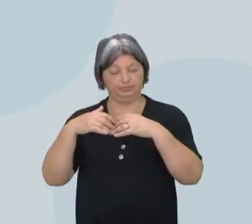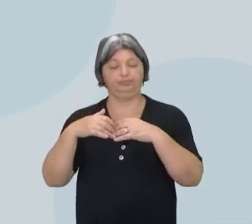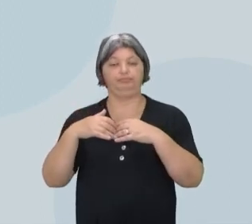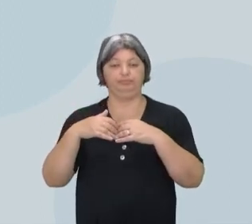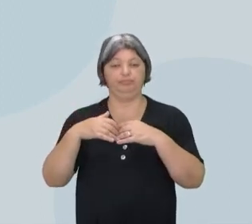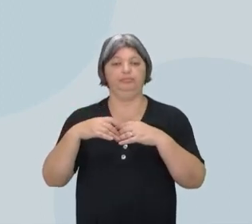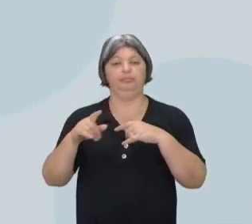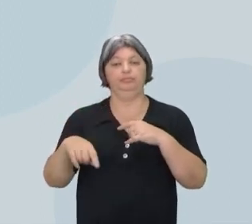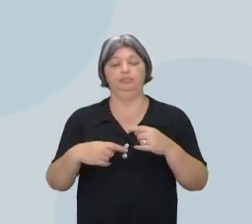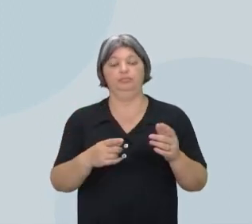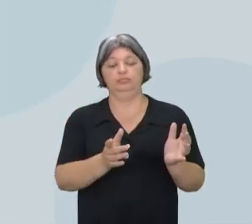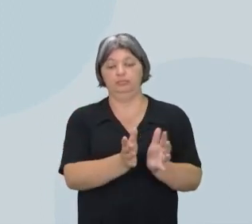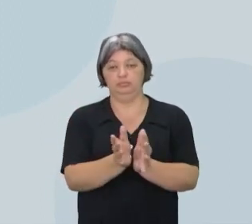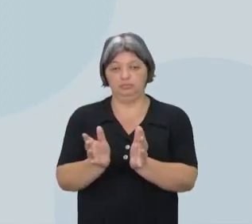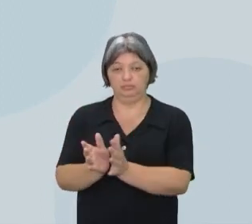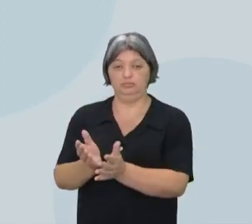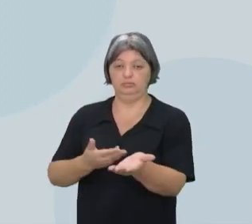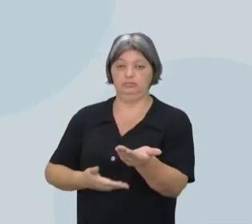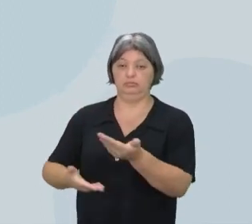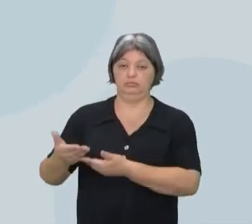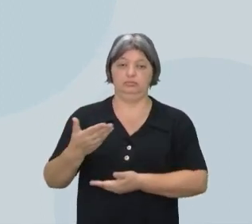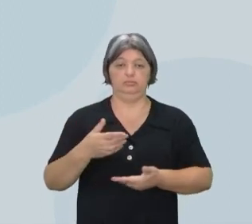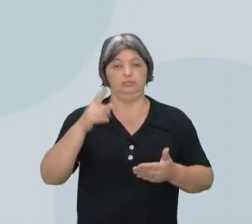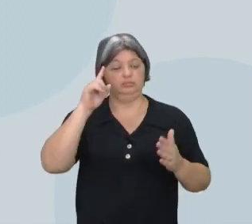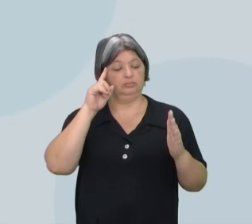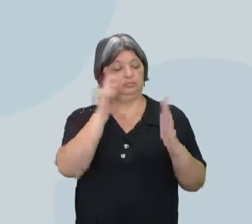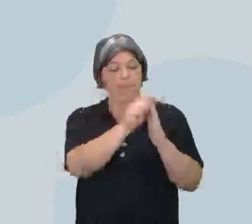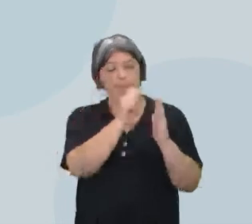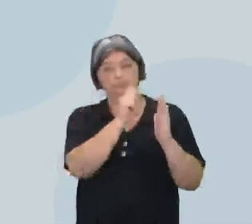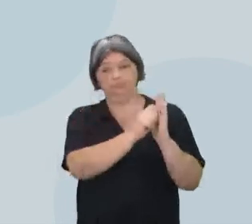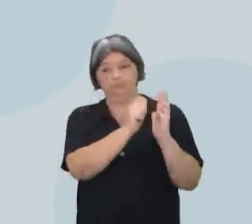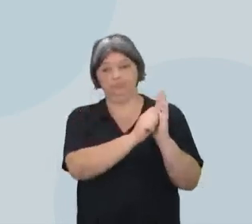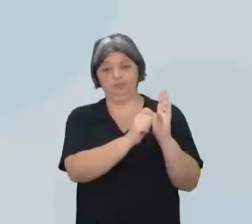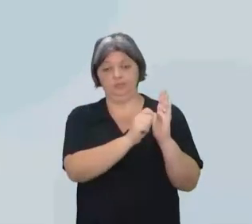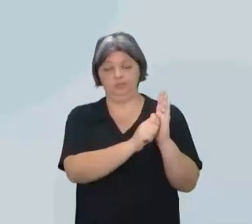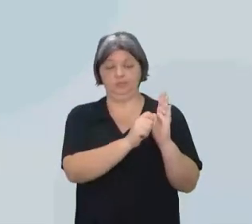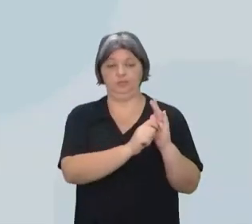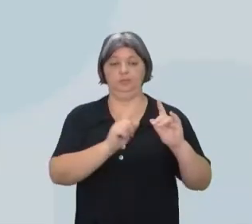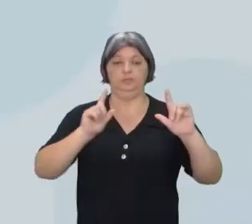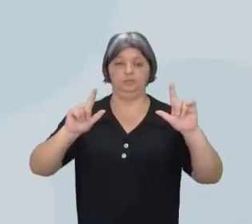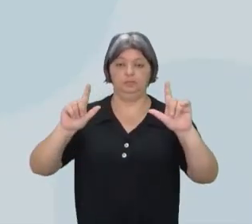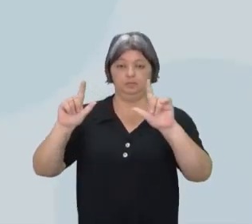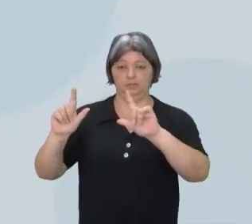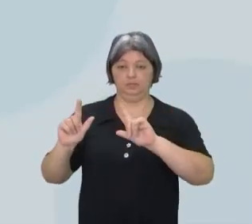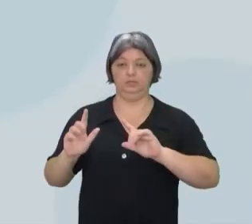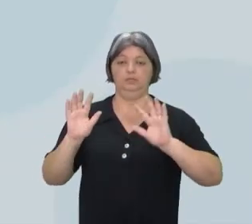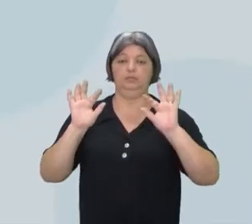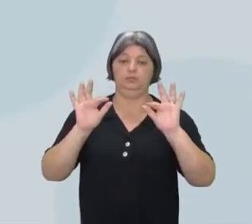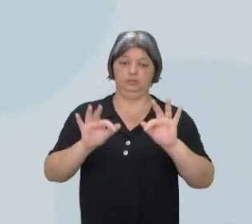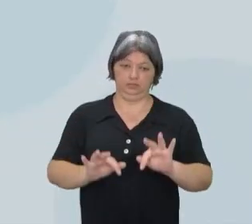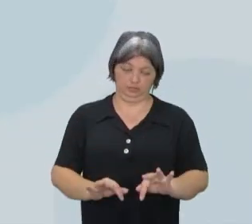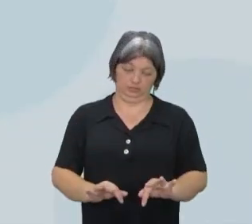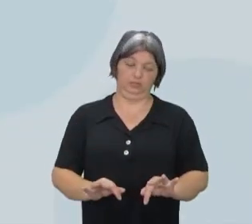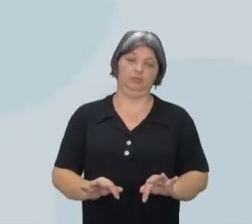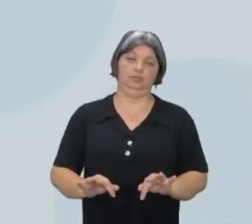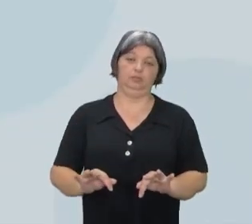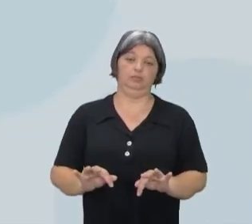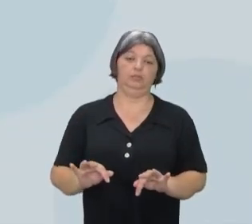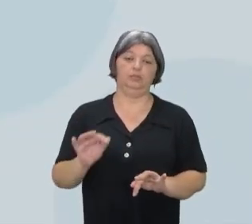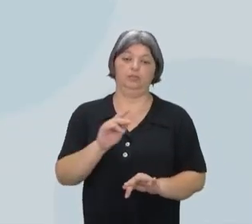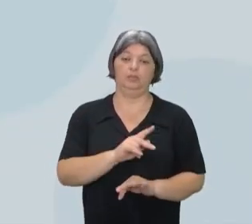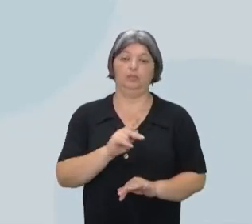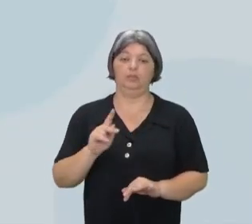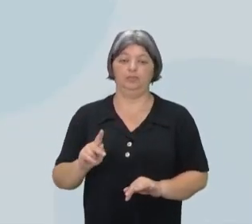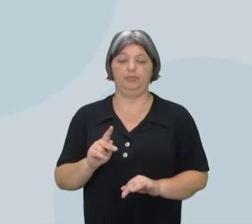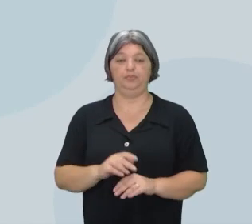os pares e não esqueça de anotar no seu diário de bordo. E para finalizar o mural da professora, né? O